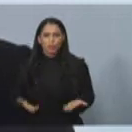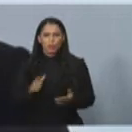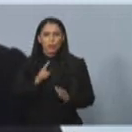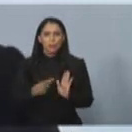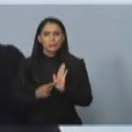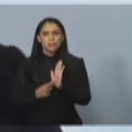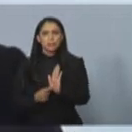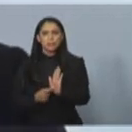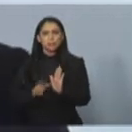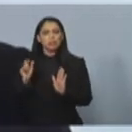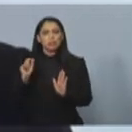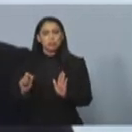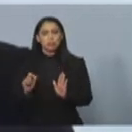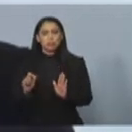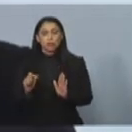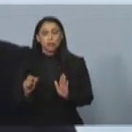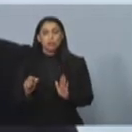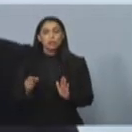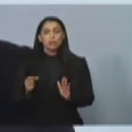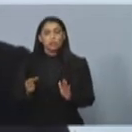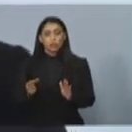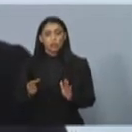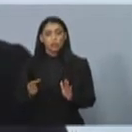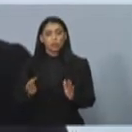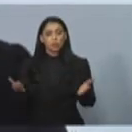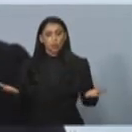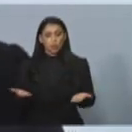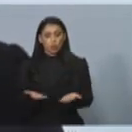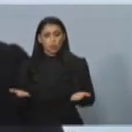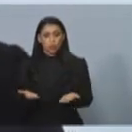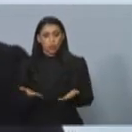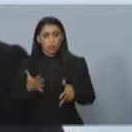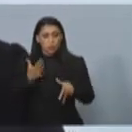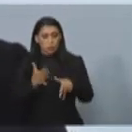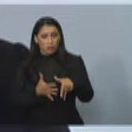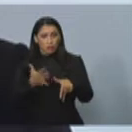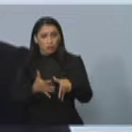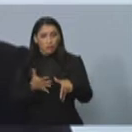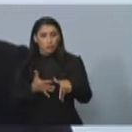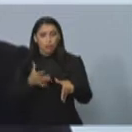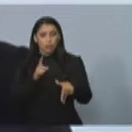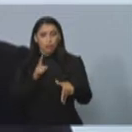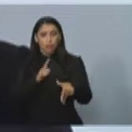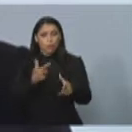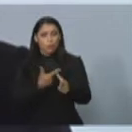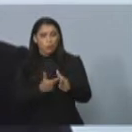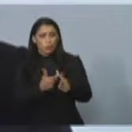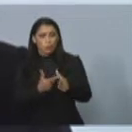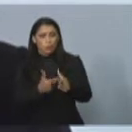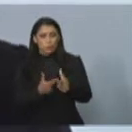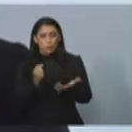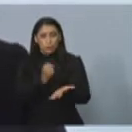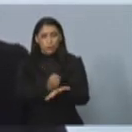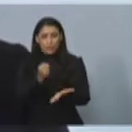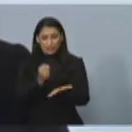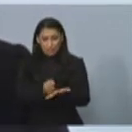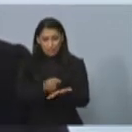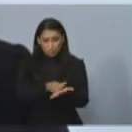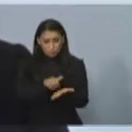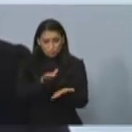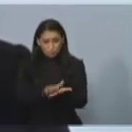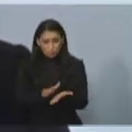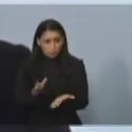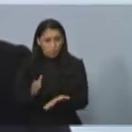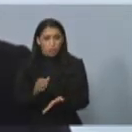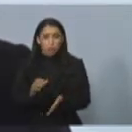apresentação de nossa contribuição perante a Corte. De partida, é importante afirmar que o problema jurídico do cadastro base do cidadão não está